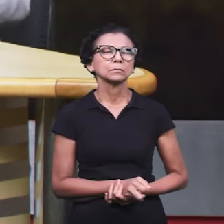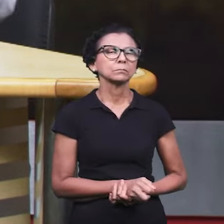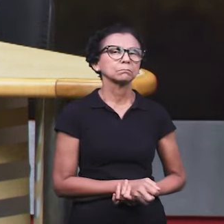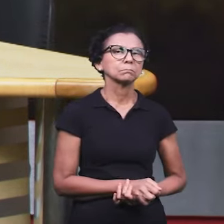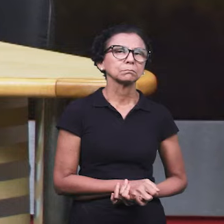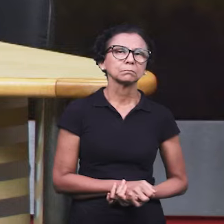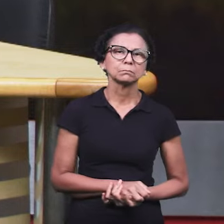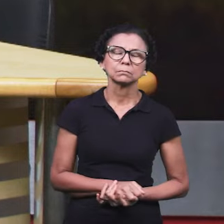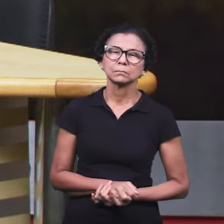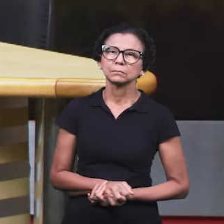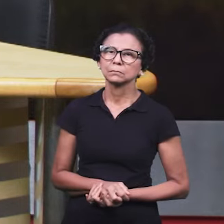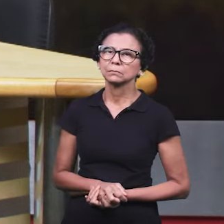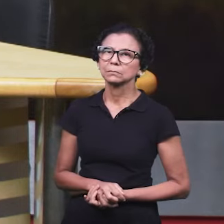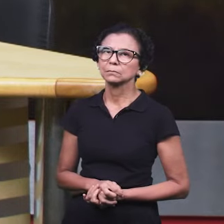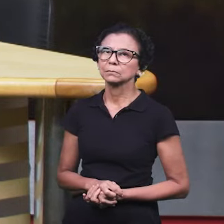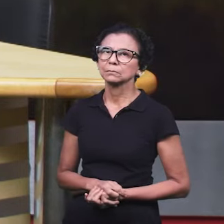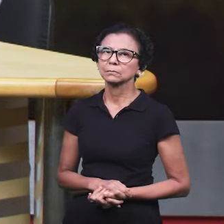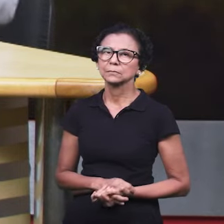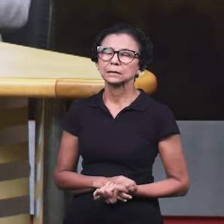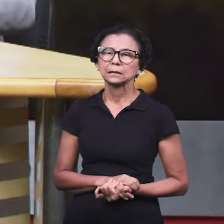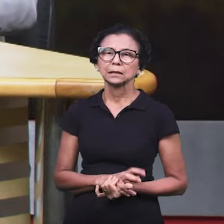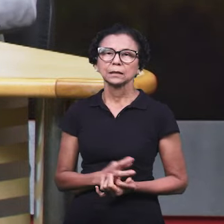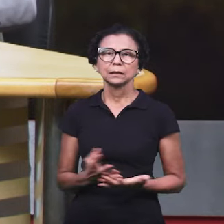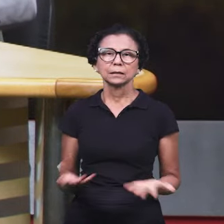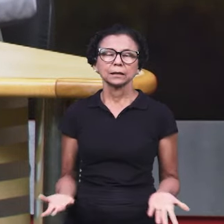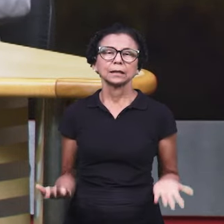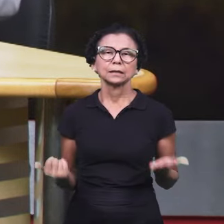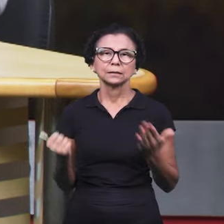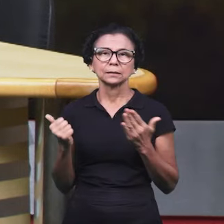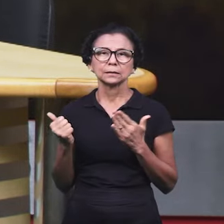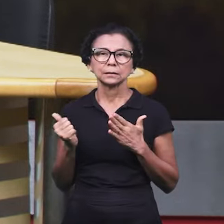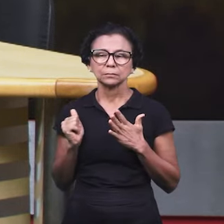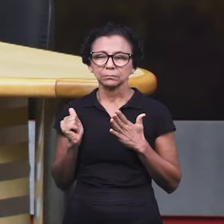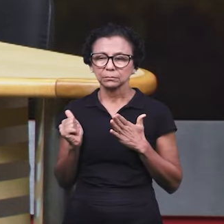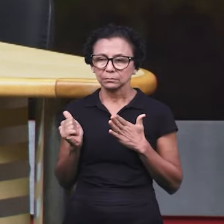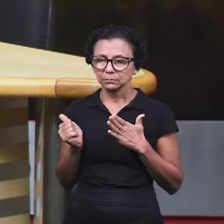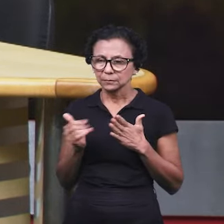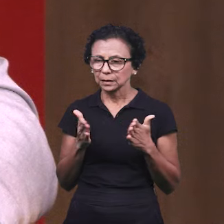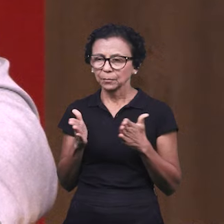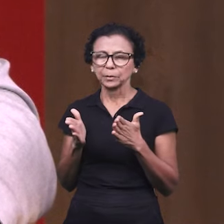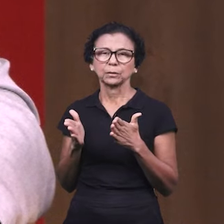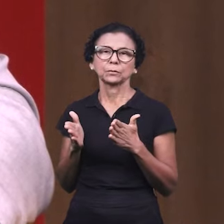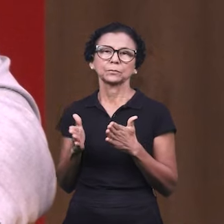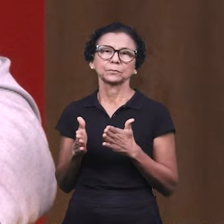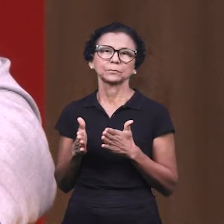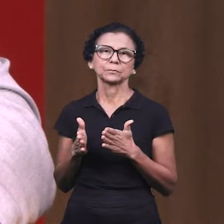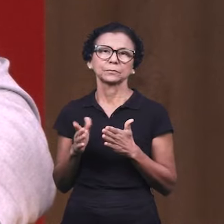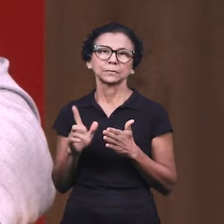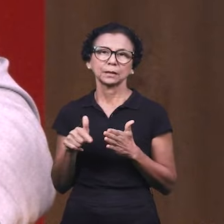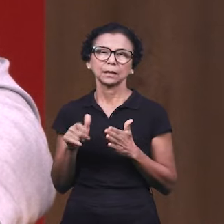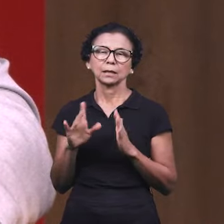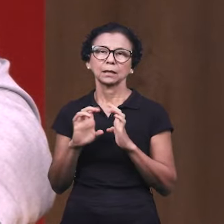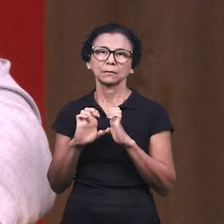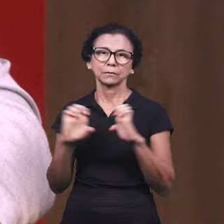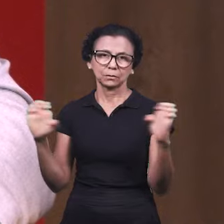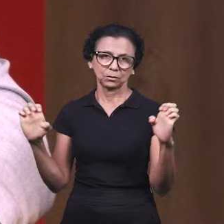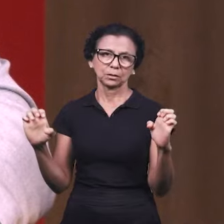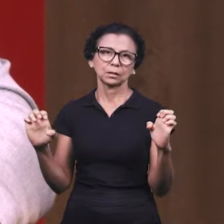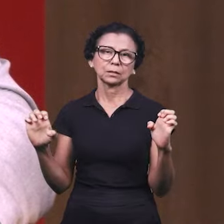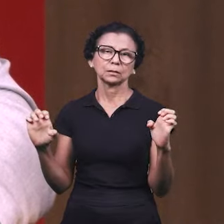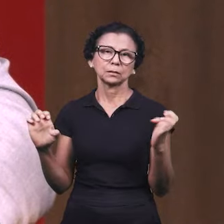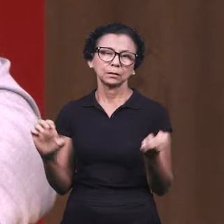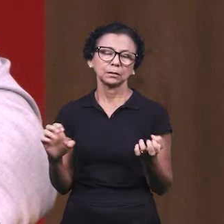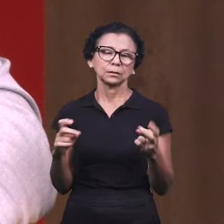direção estabelecida desse caminho estabelecido que é o evangelho né E que